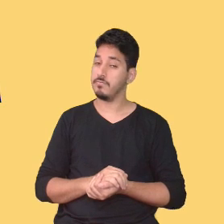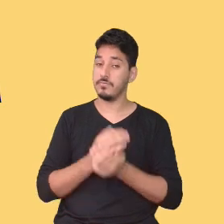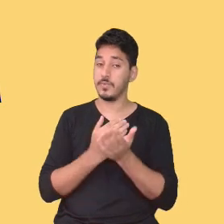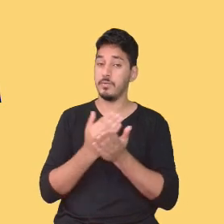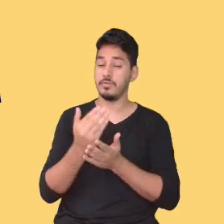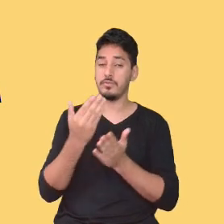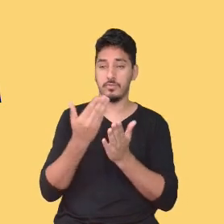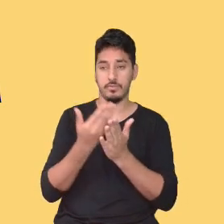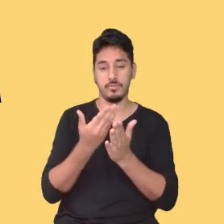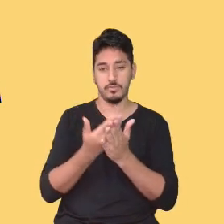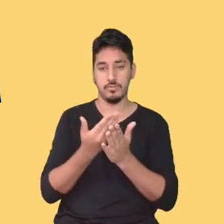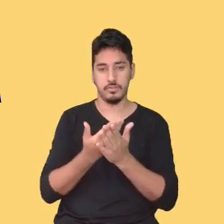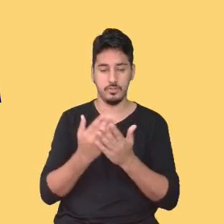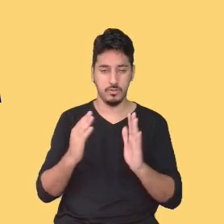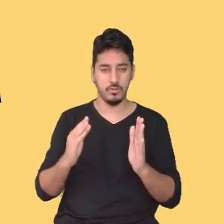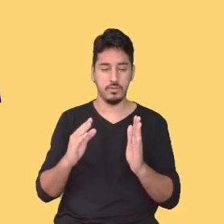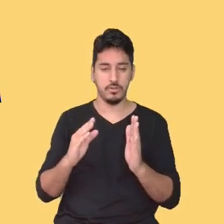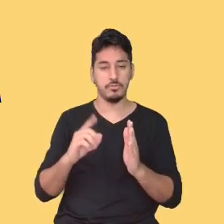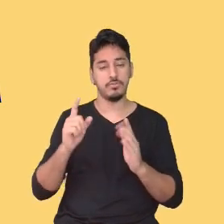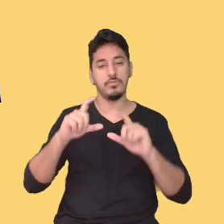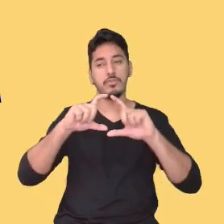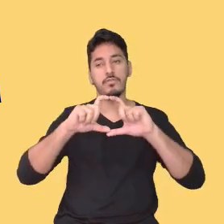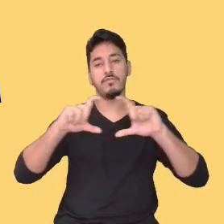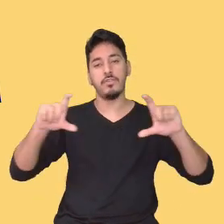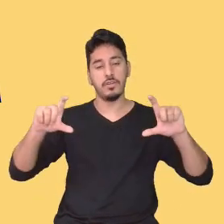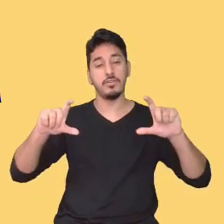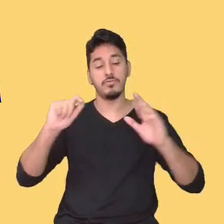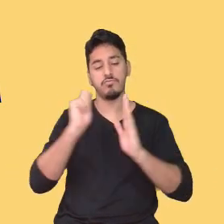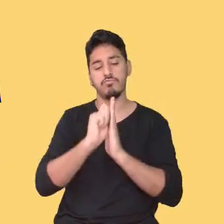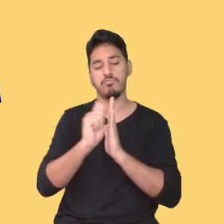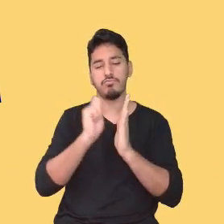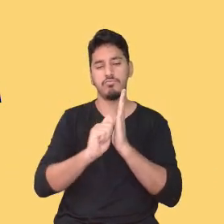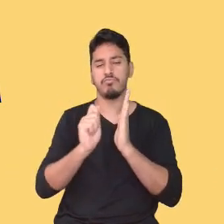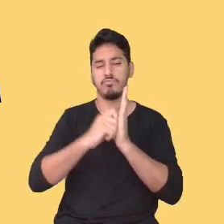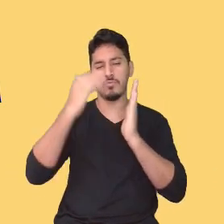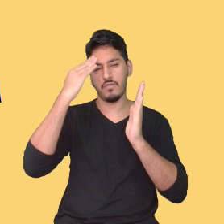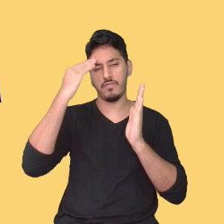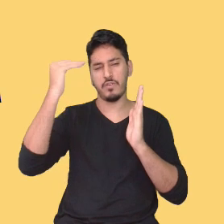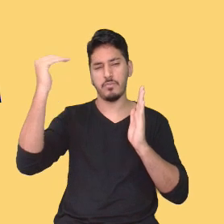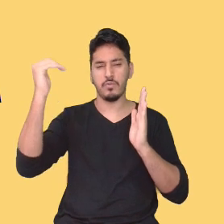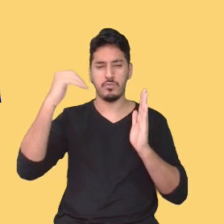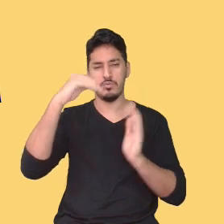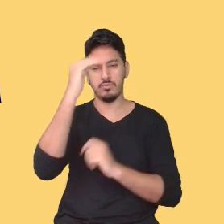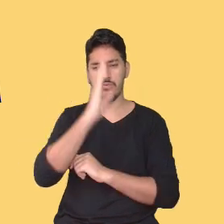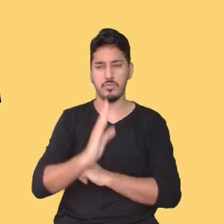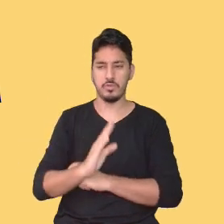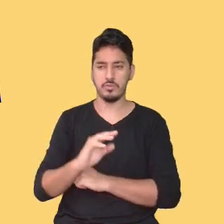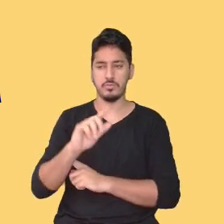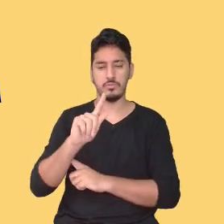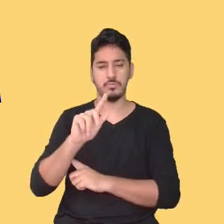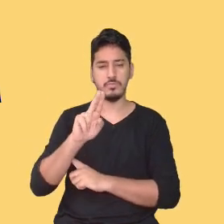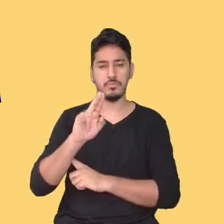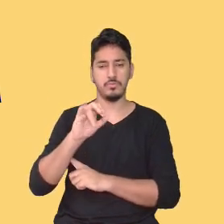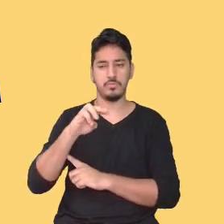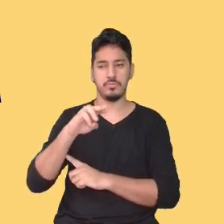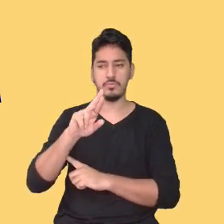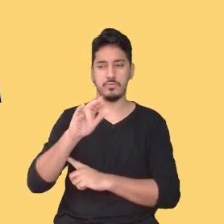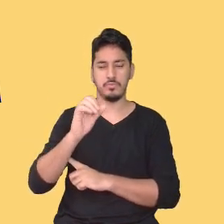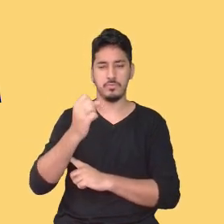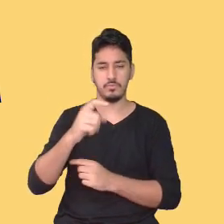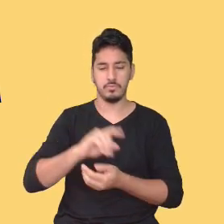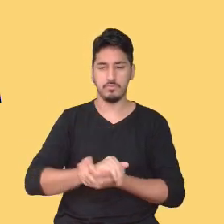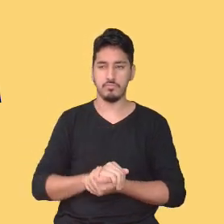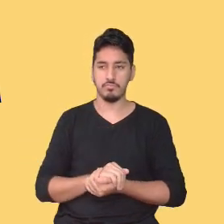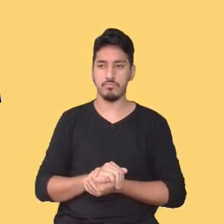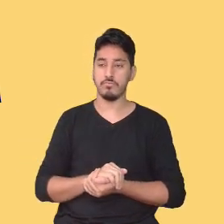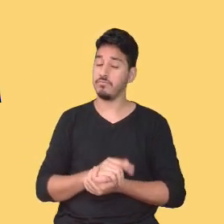Começamos a nossa aula com uma frase do grande escritor brasileiro Guimarães Rosa. Tem um trecho em um livro